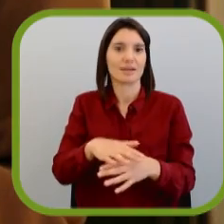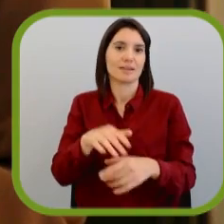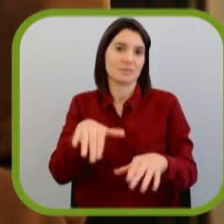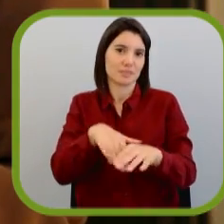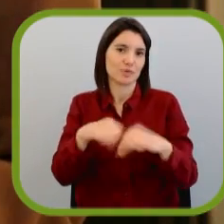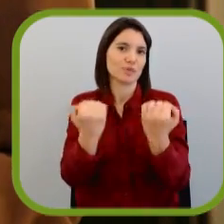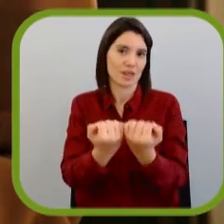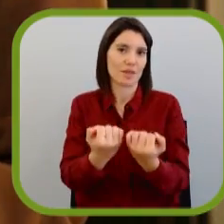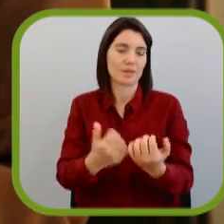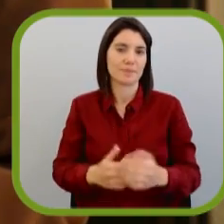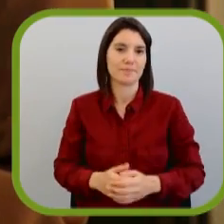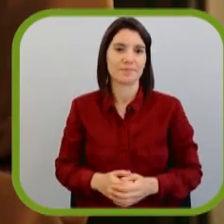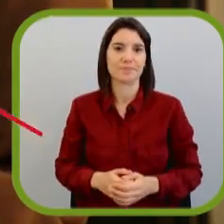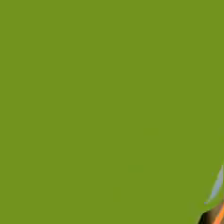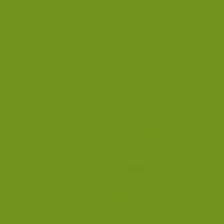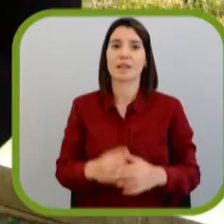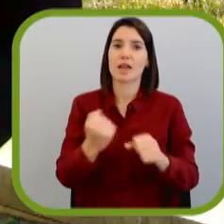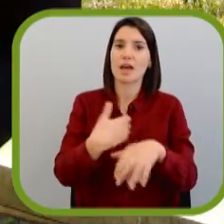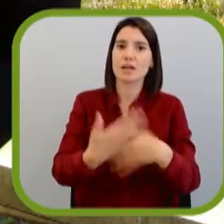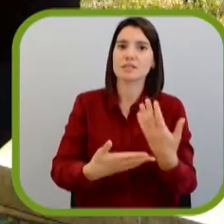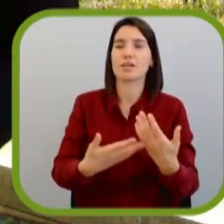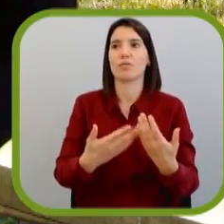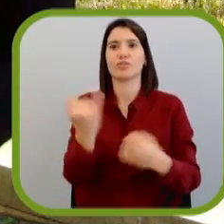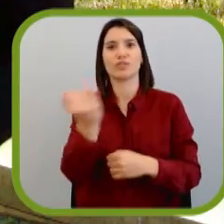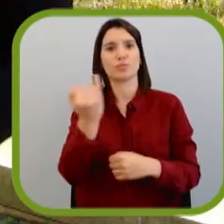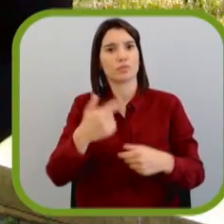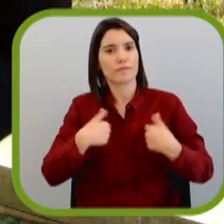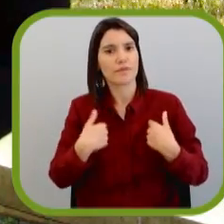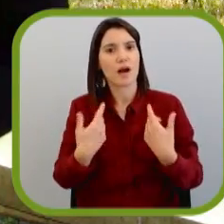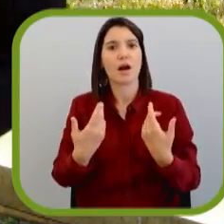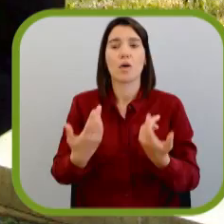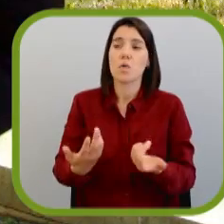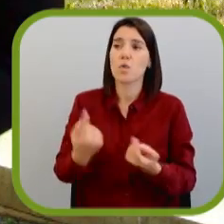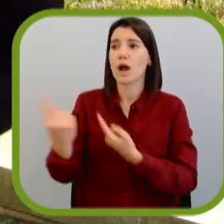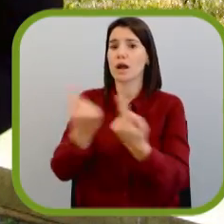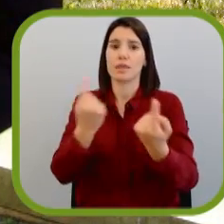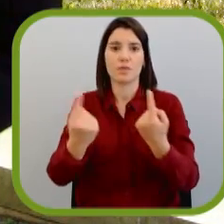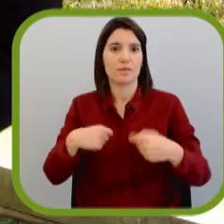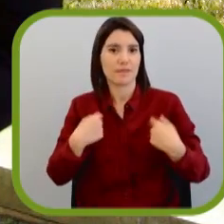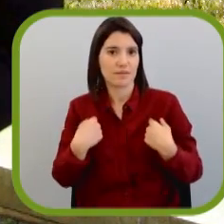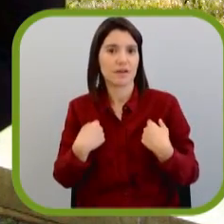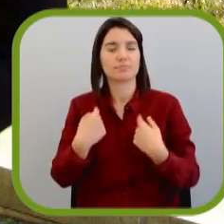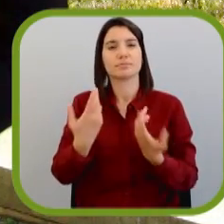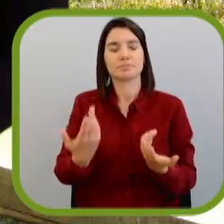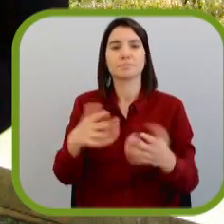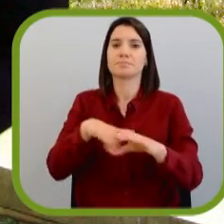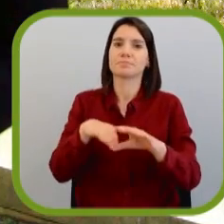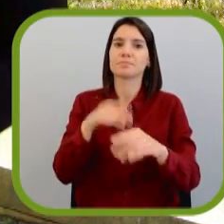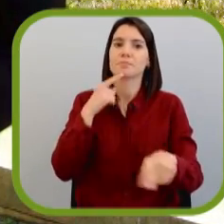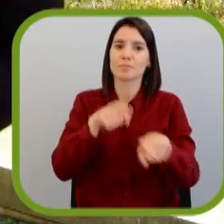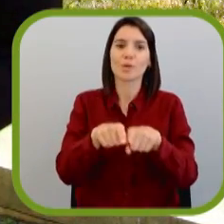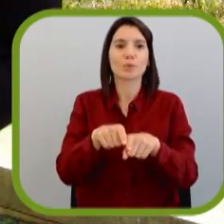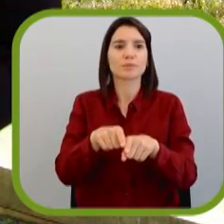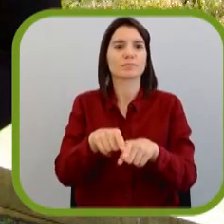a esta área da cidadania. Quer através de ações promovidas institucionalmente ou por iniciativa individual, considera-se então